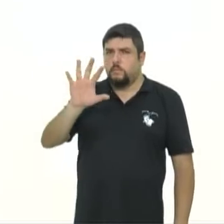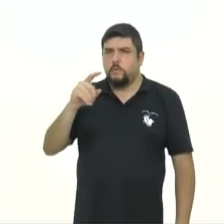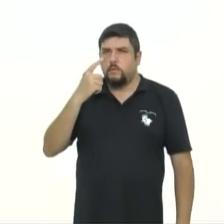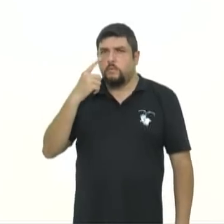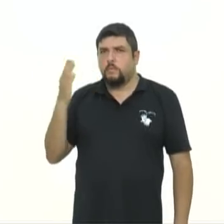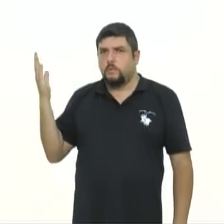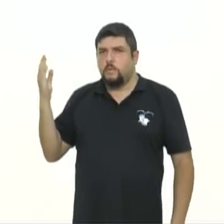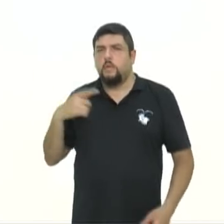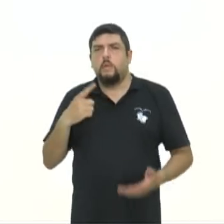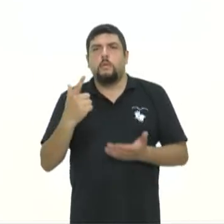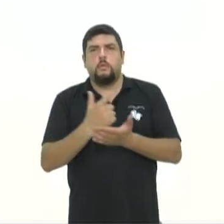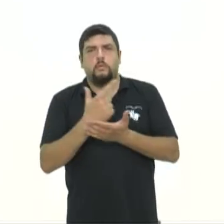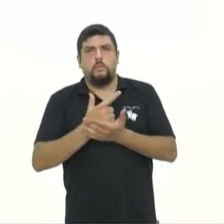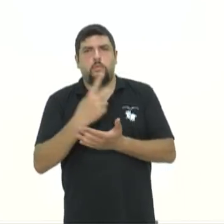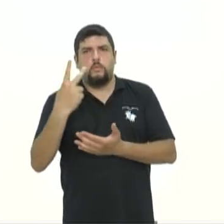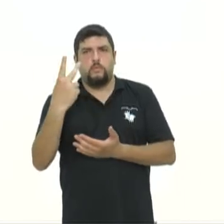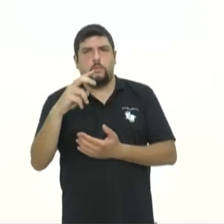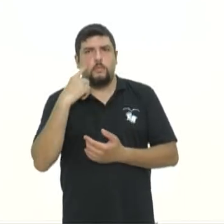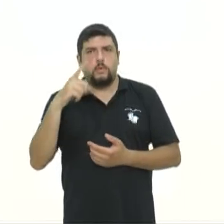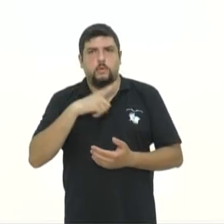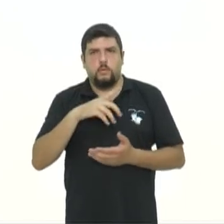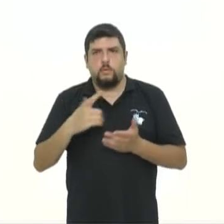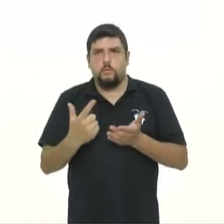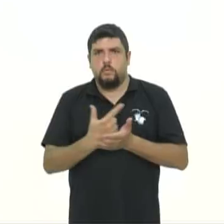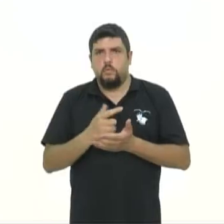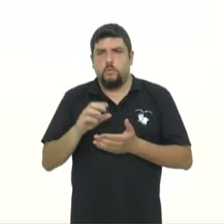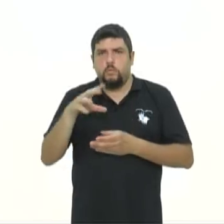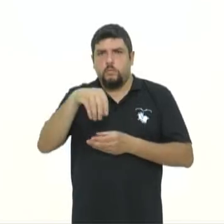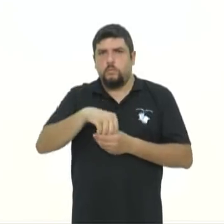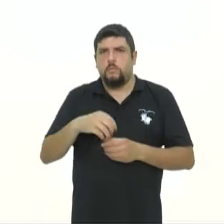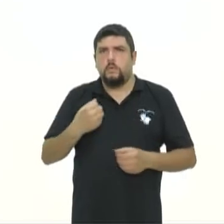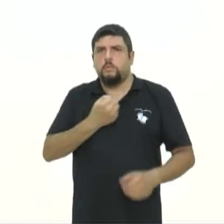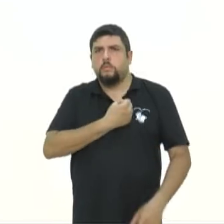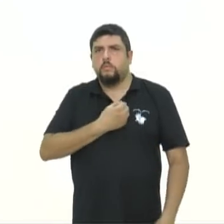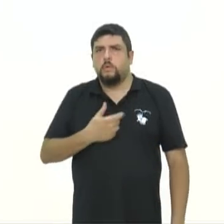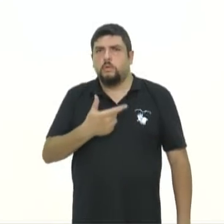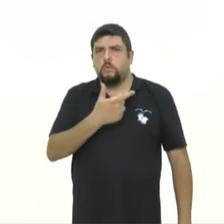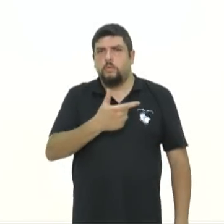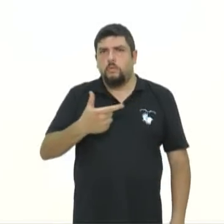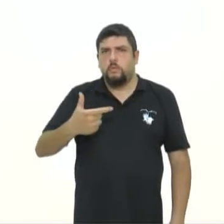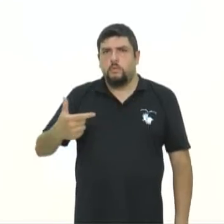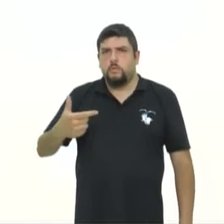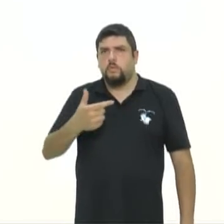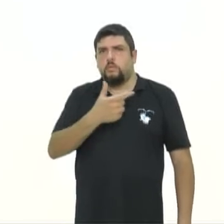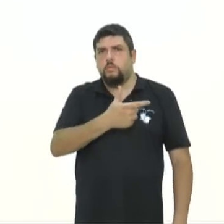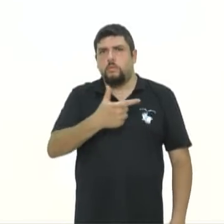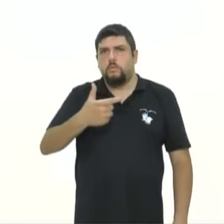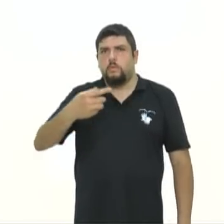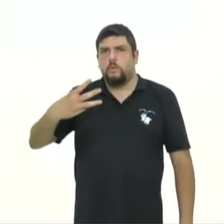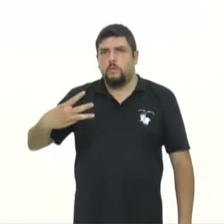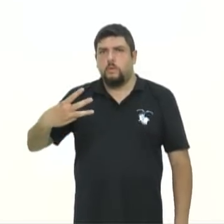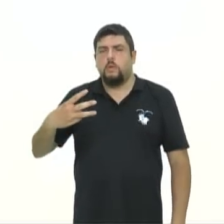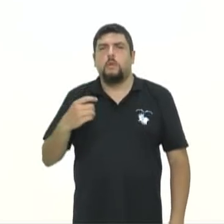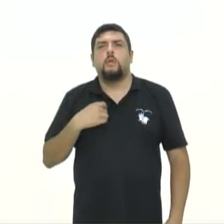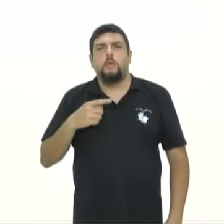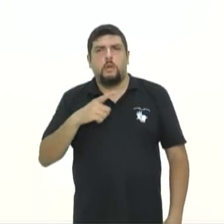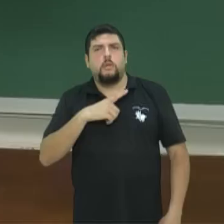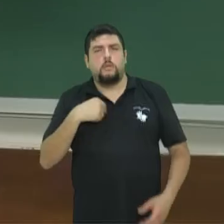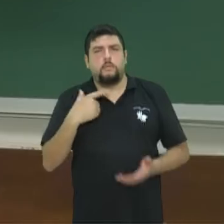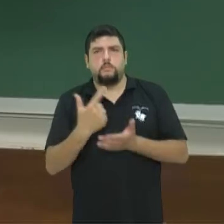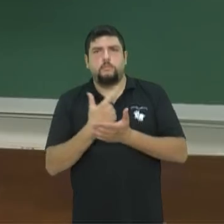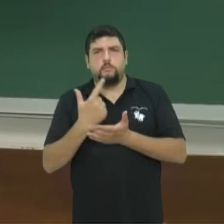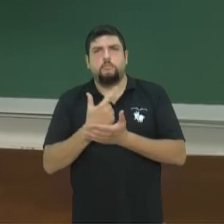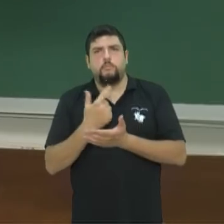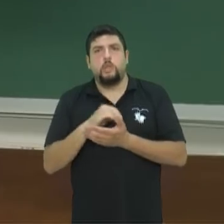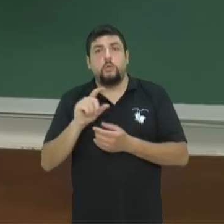está no livro didático de vocês, né? Alguns de vocês têm acesso. Lá pela página 222, 223, vocês têm esse conteúdo lá, né? Para quem também está